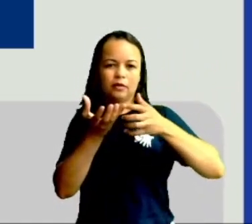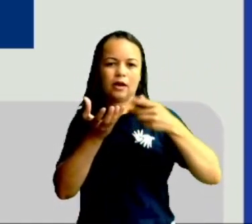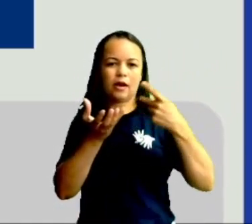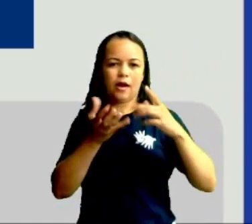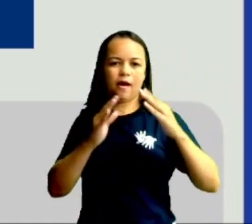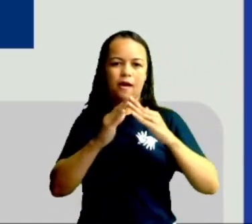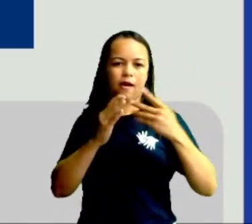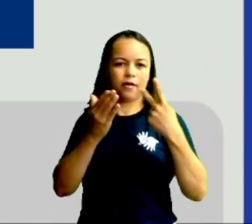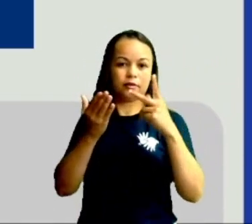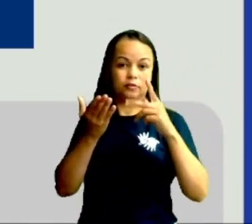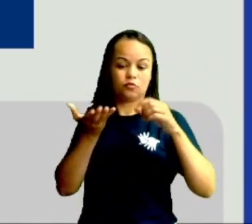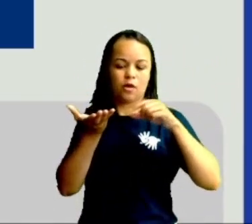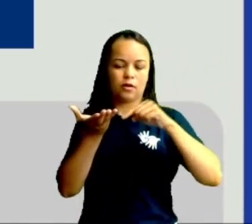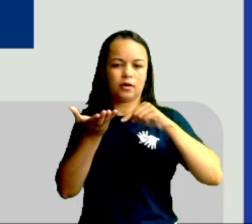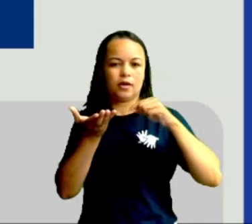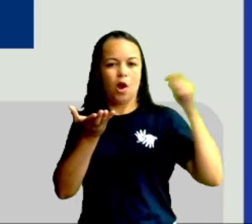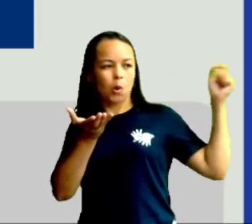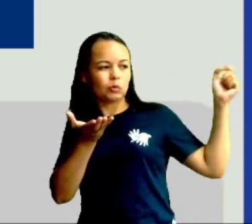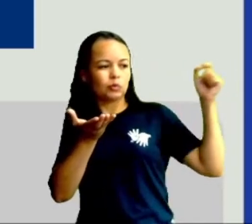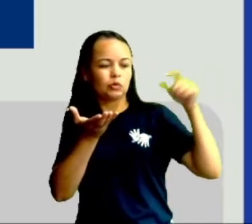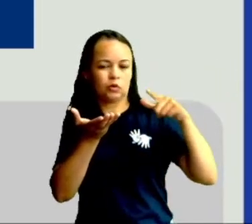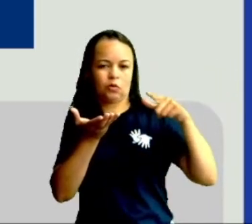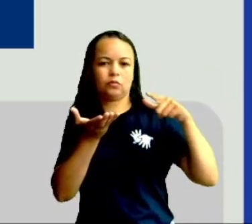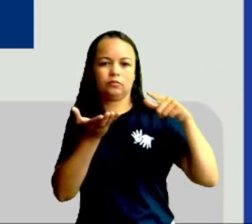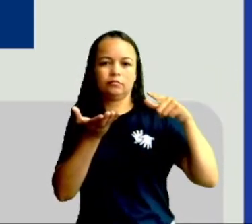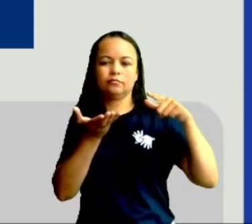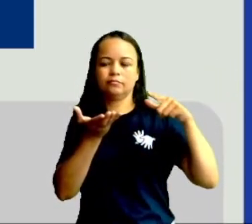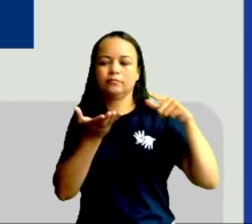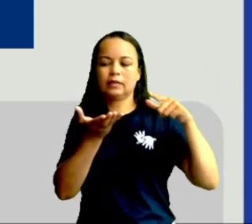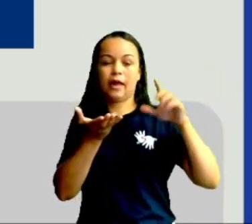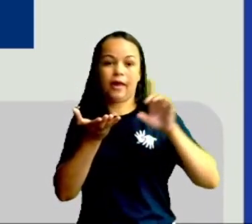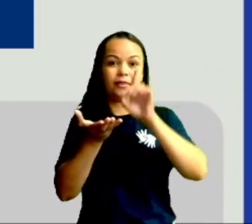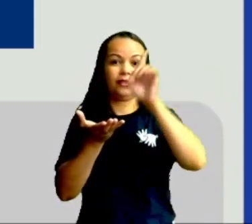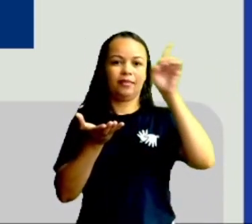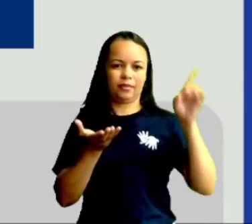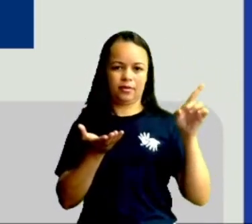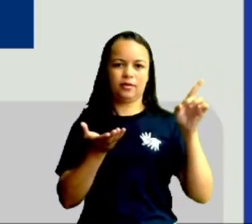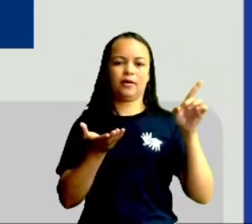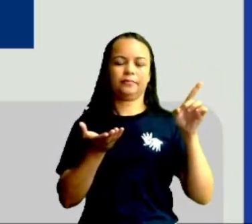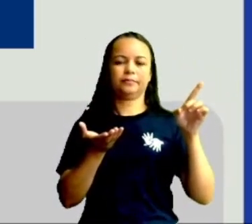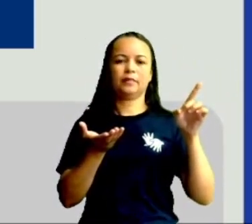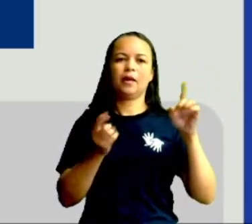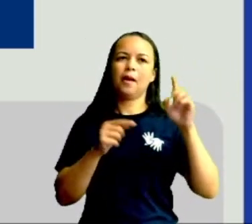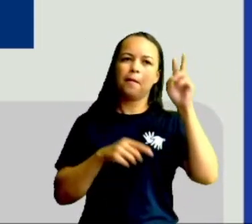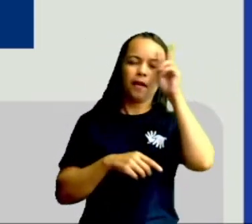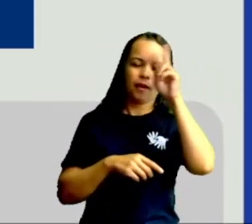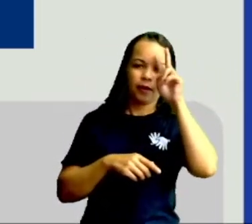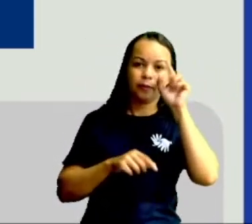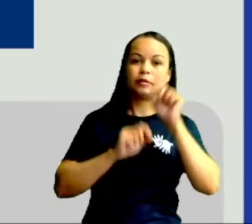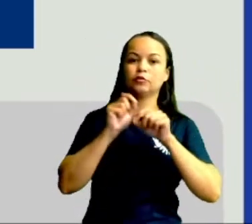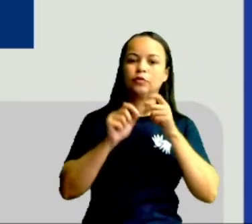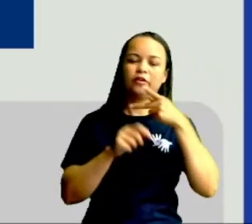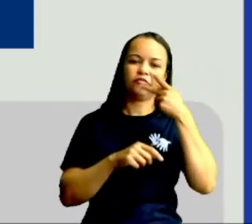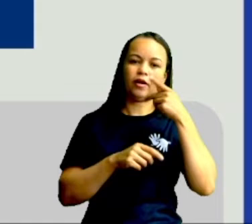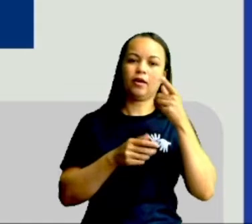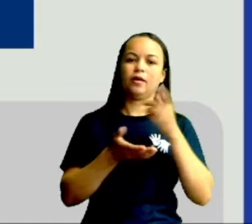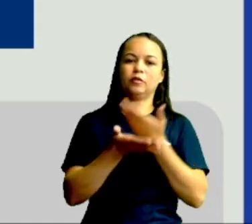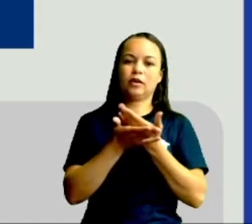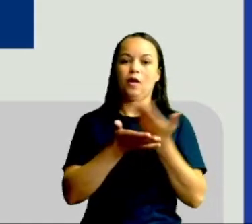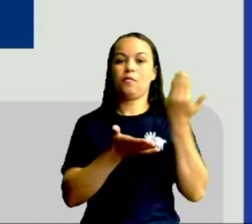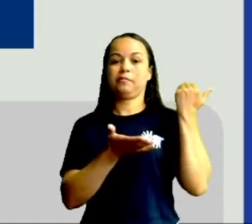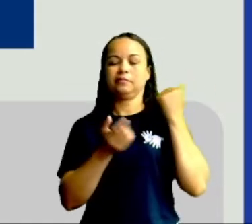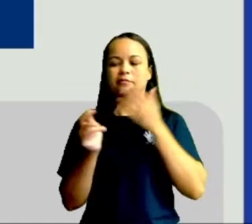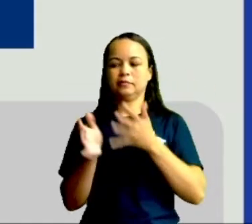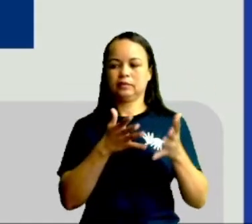Sol. Então, no lugar onde você mora, é dia. Mas lembre-se do que falamos no episódio anterior.